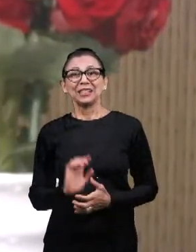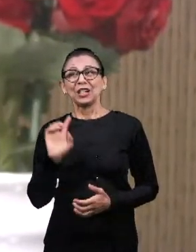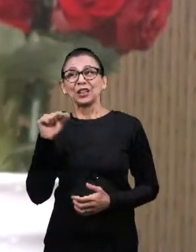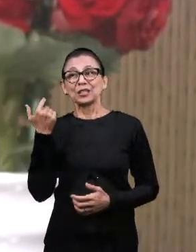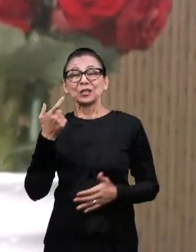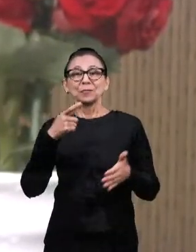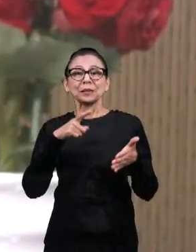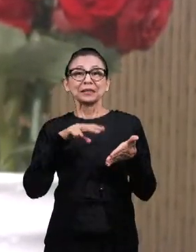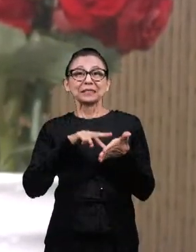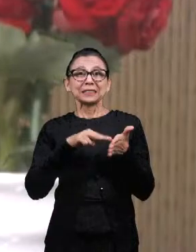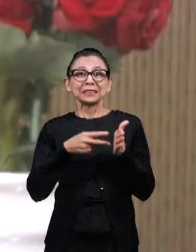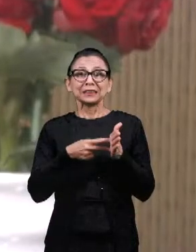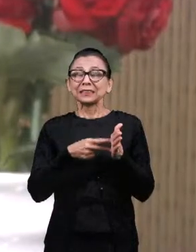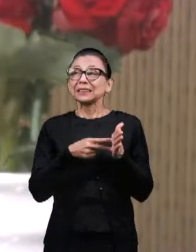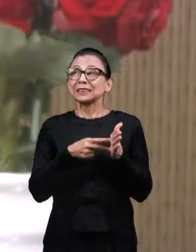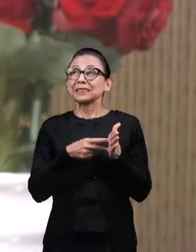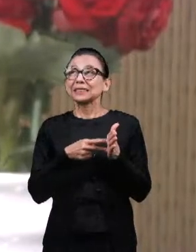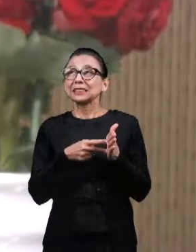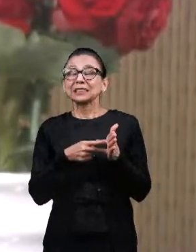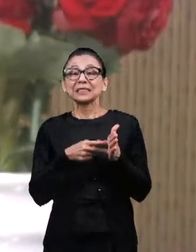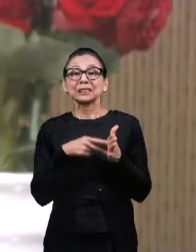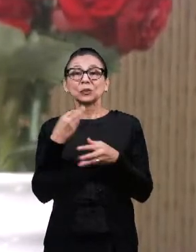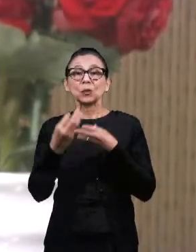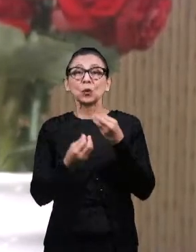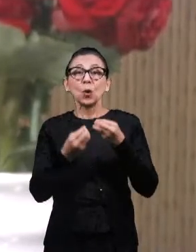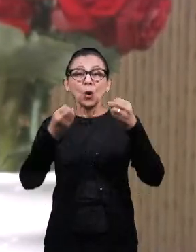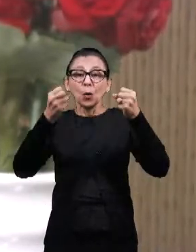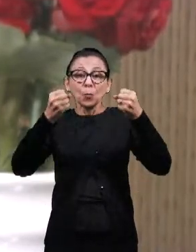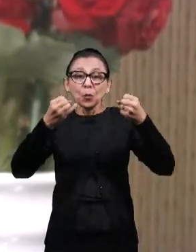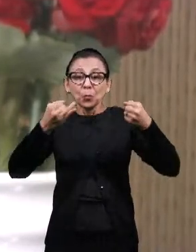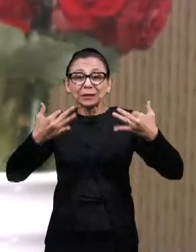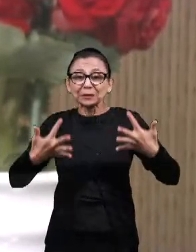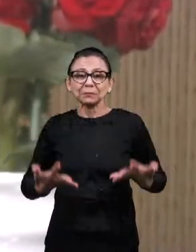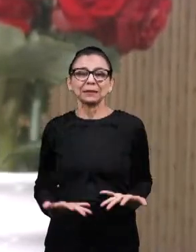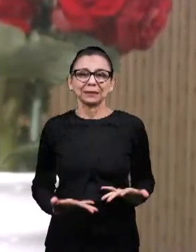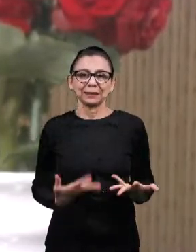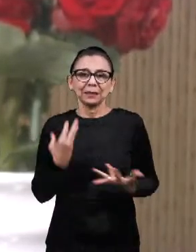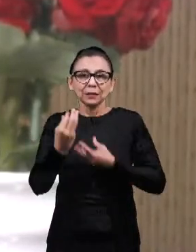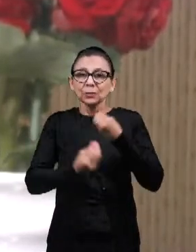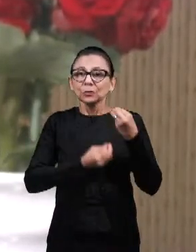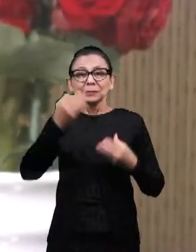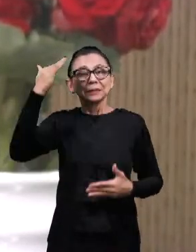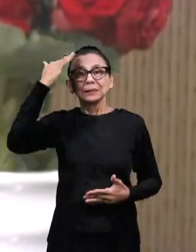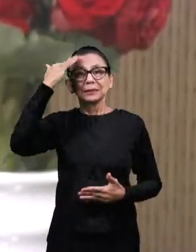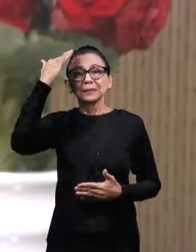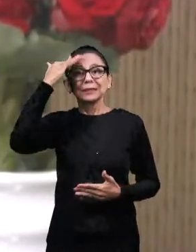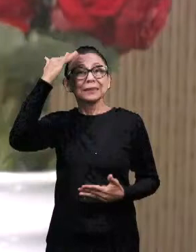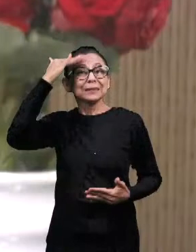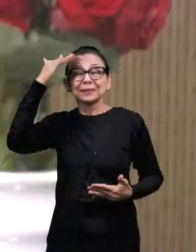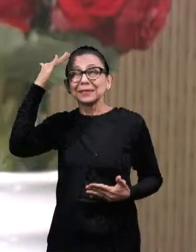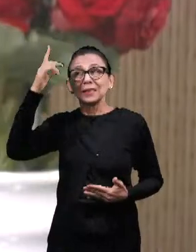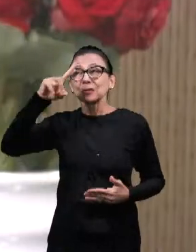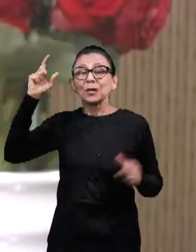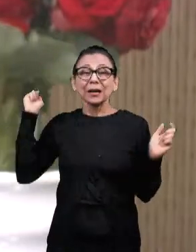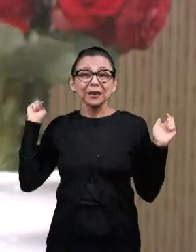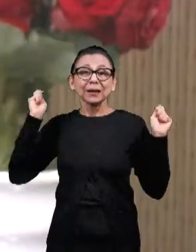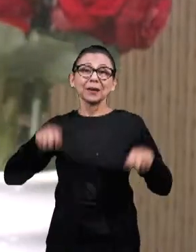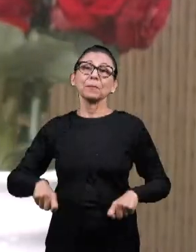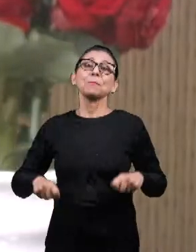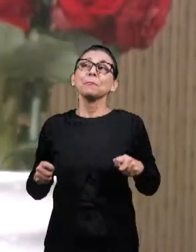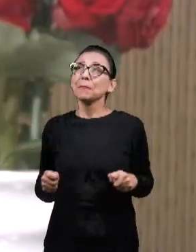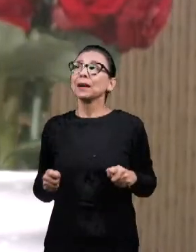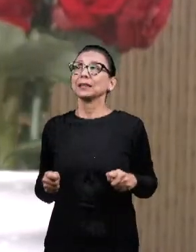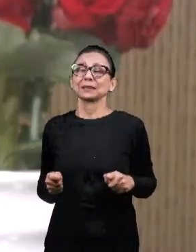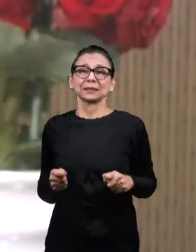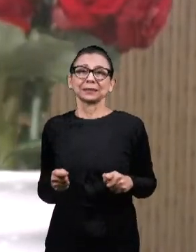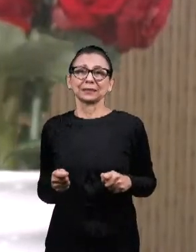É insondável, incapaz de alcançar. Como o Senhor, ele tem essa capacidade? O homem não